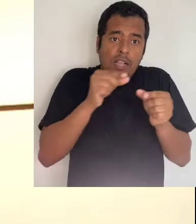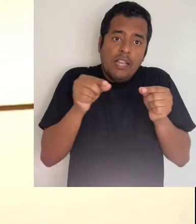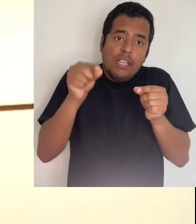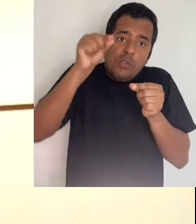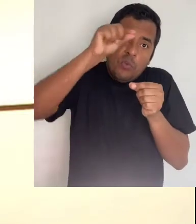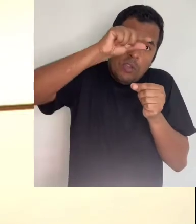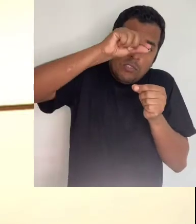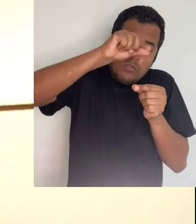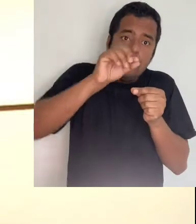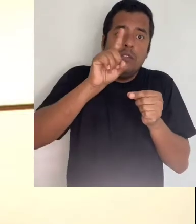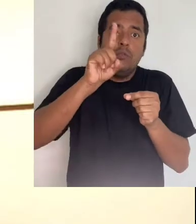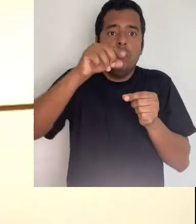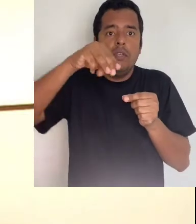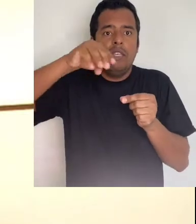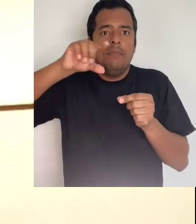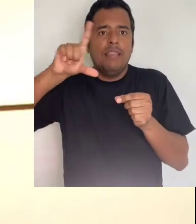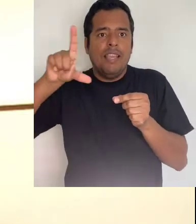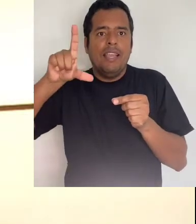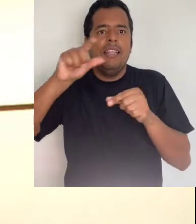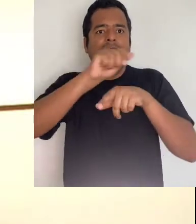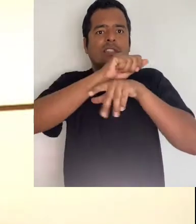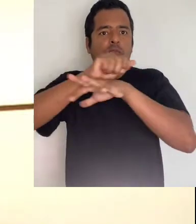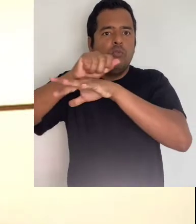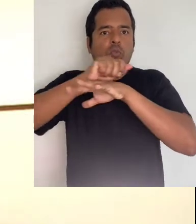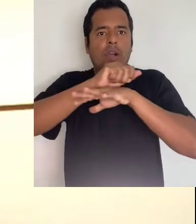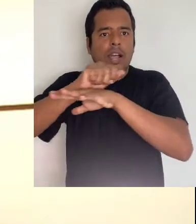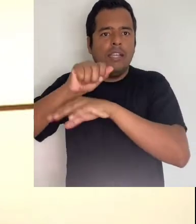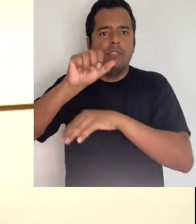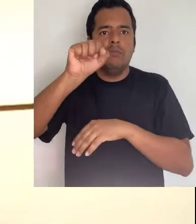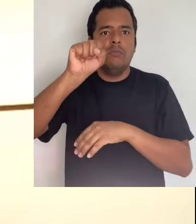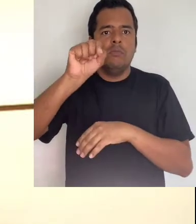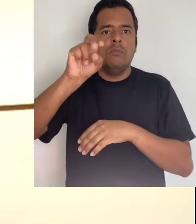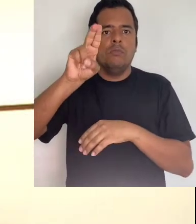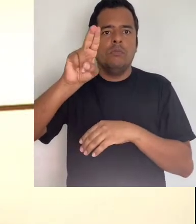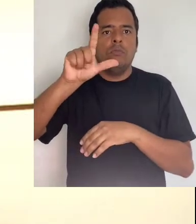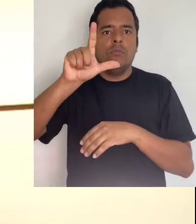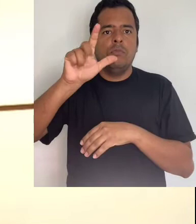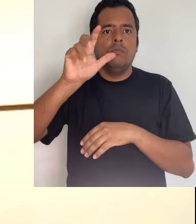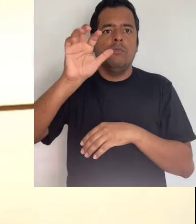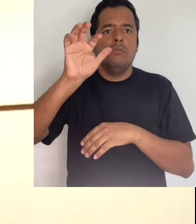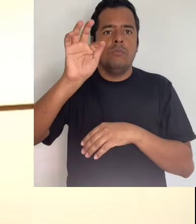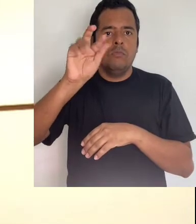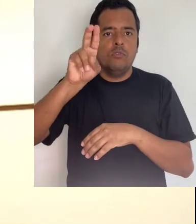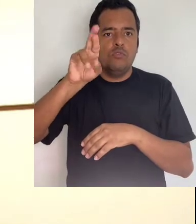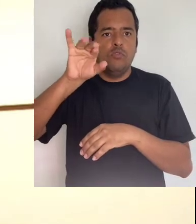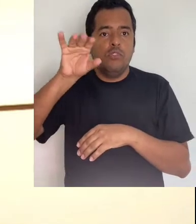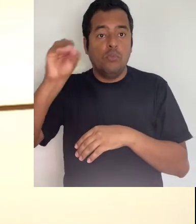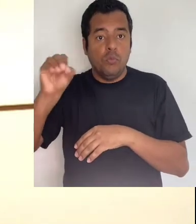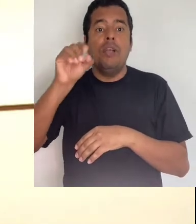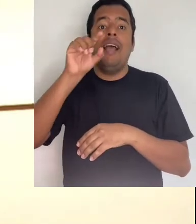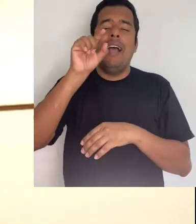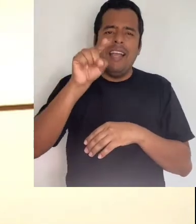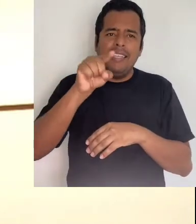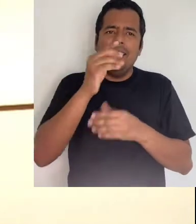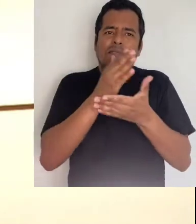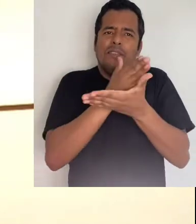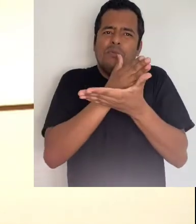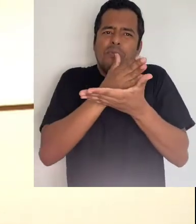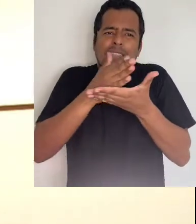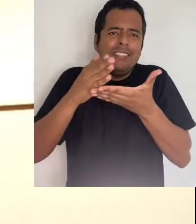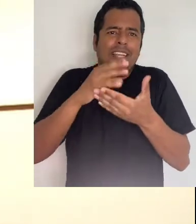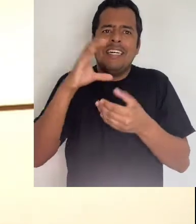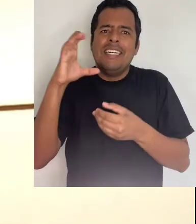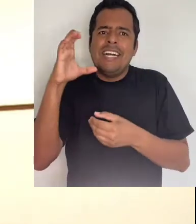o isobutílico, ao qual eu adicionei 1 ml do ácido sulfúrico. Então ele vai passar agora por um processo